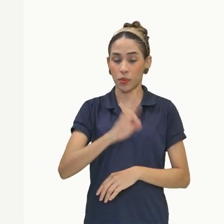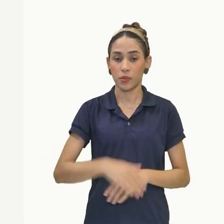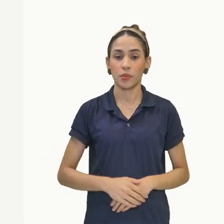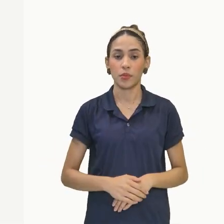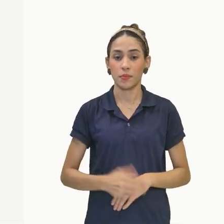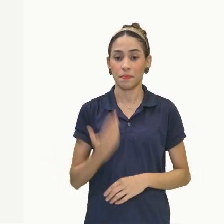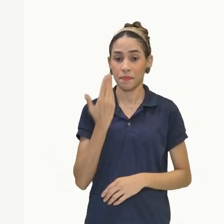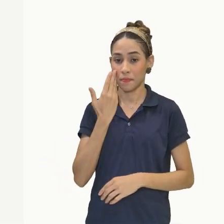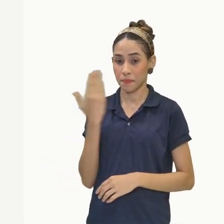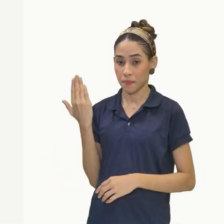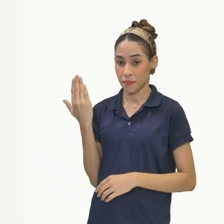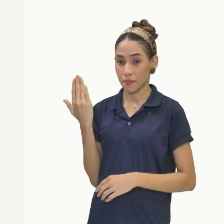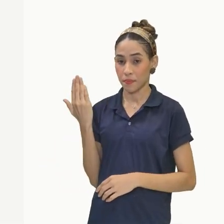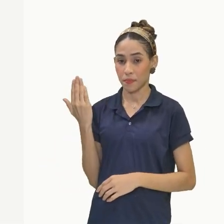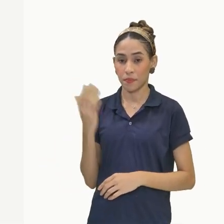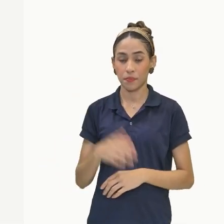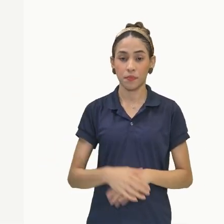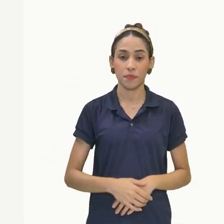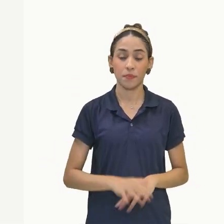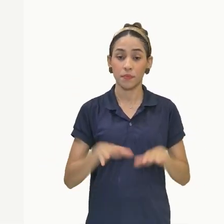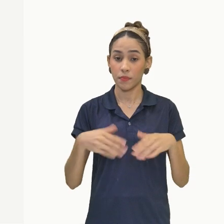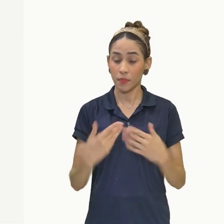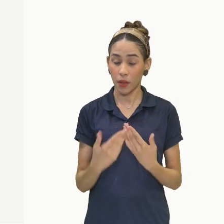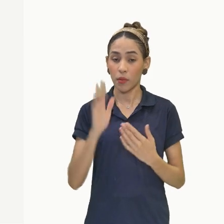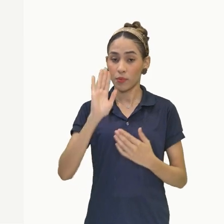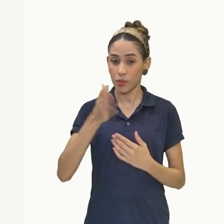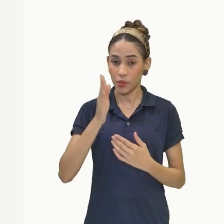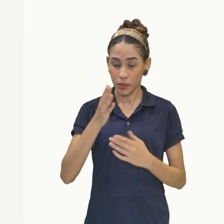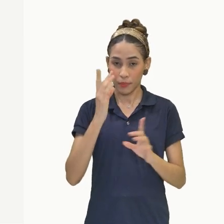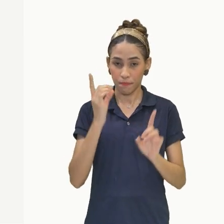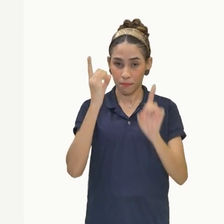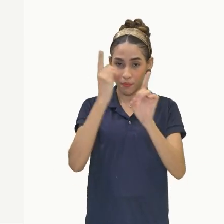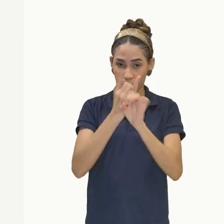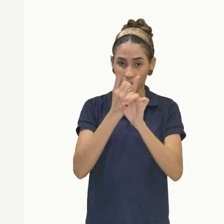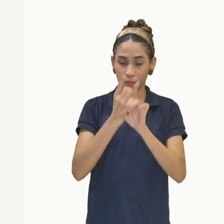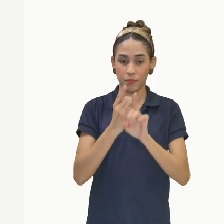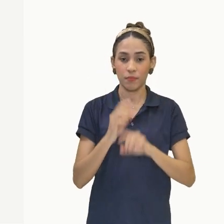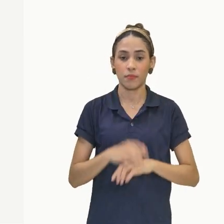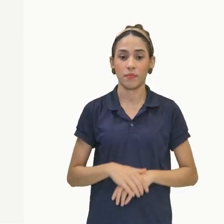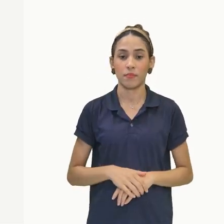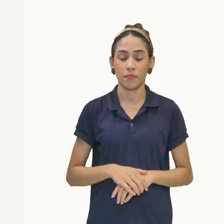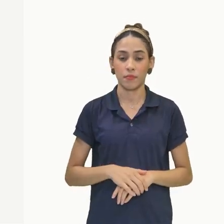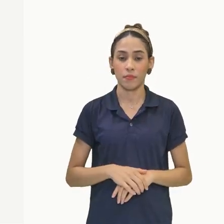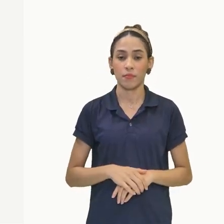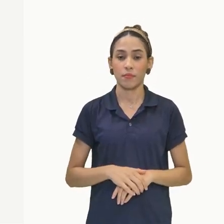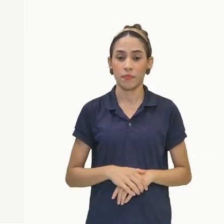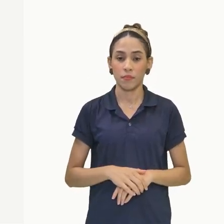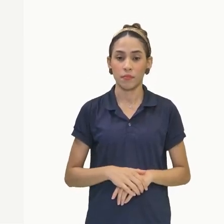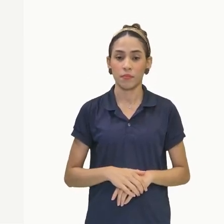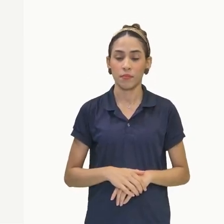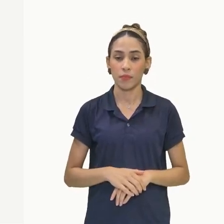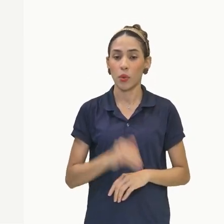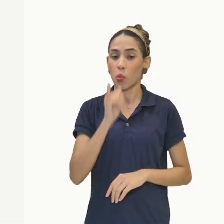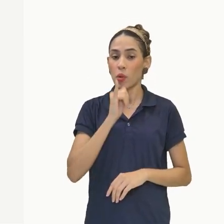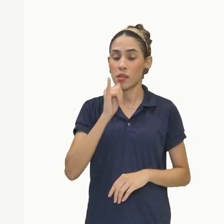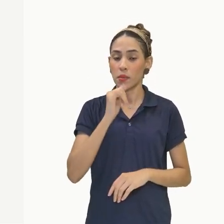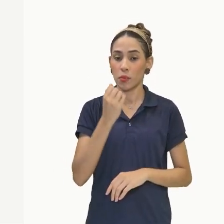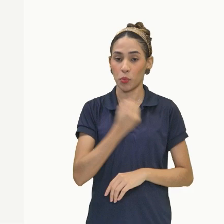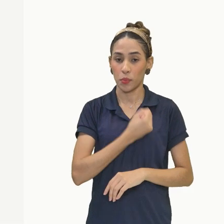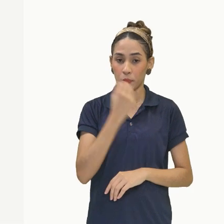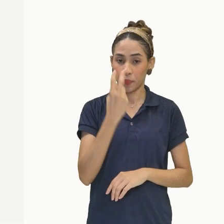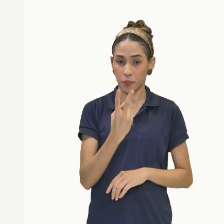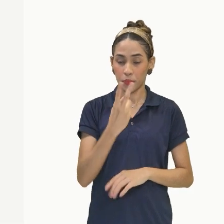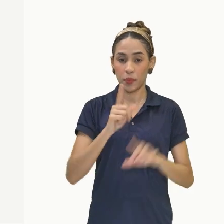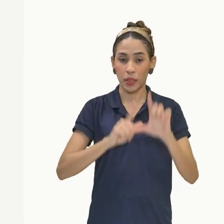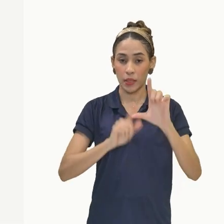vale 1 ohm, como já estava designado lá na solução do exemplo número 2, né, que é a